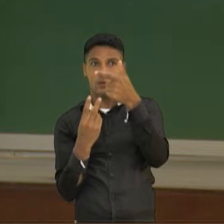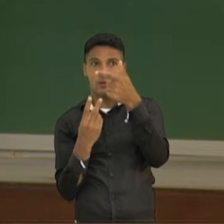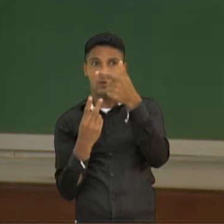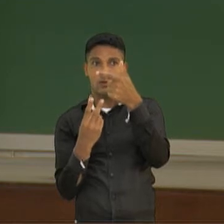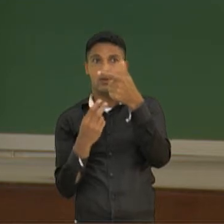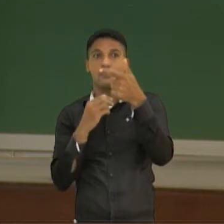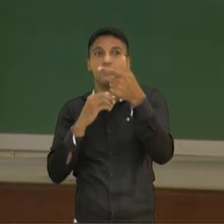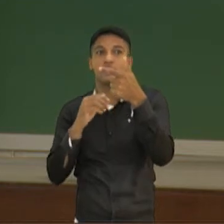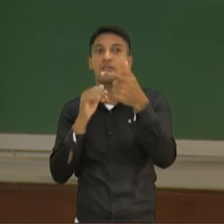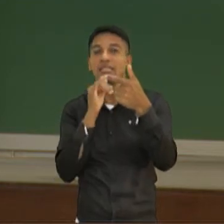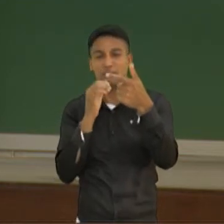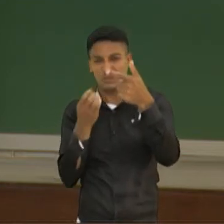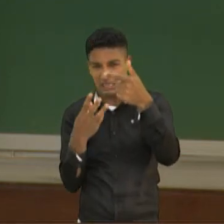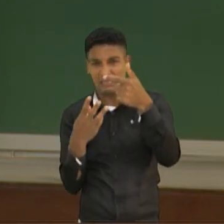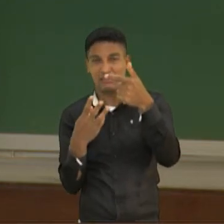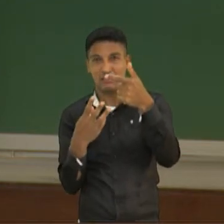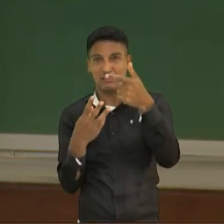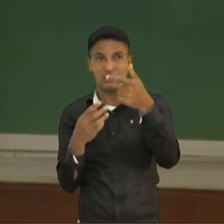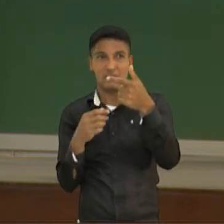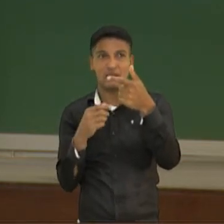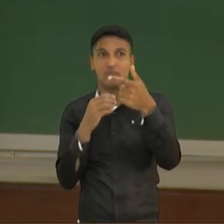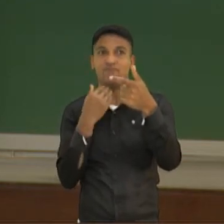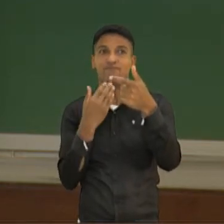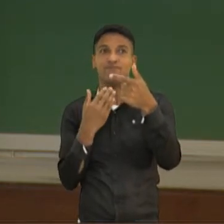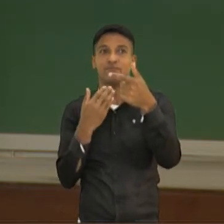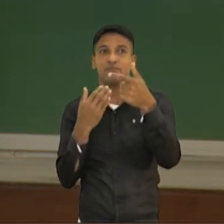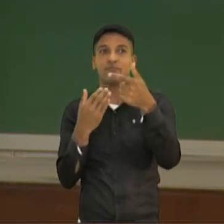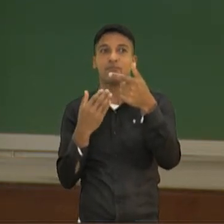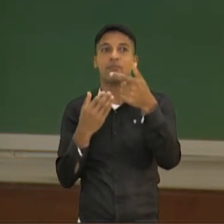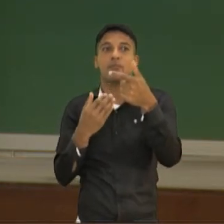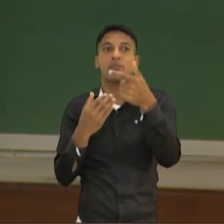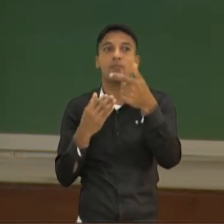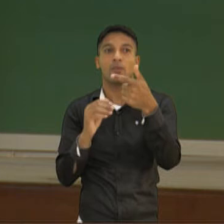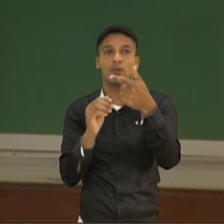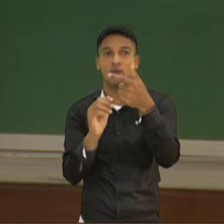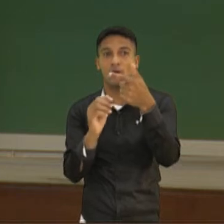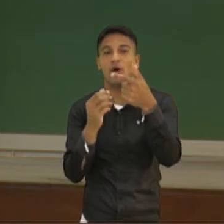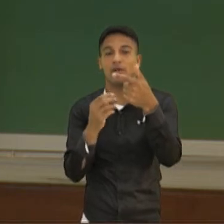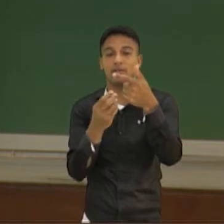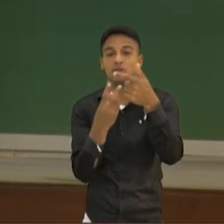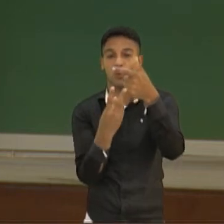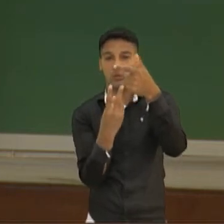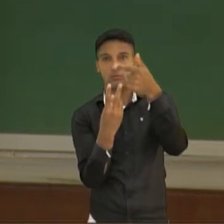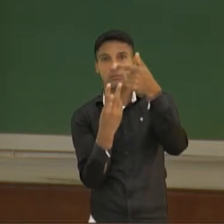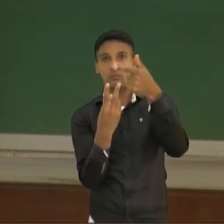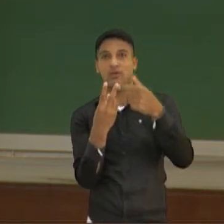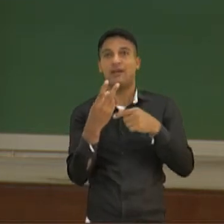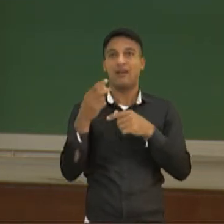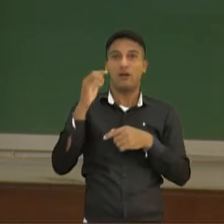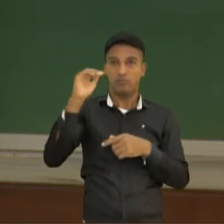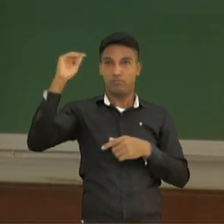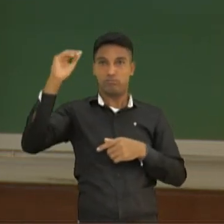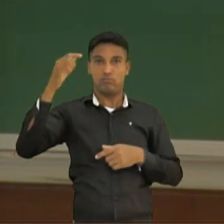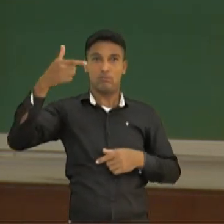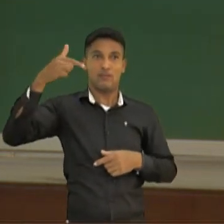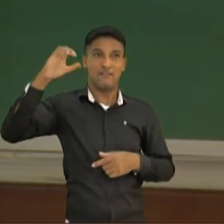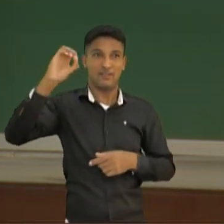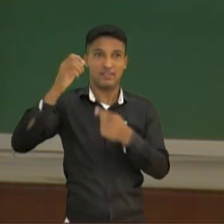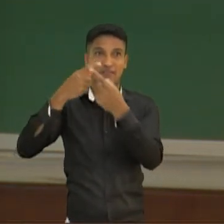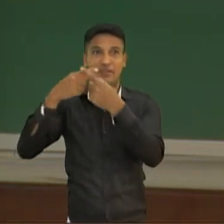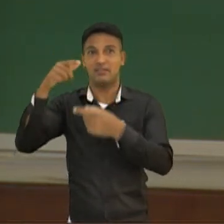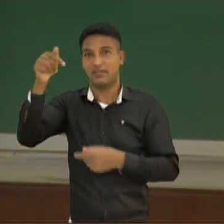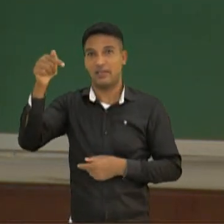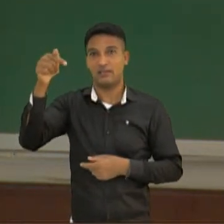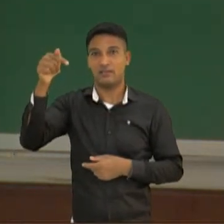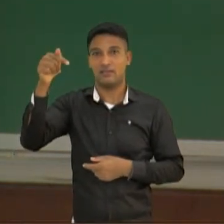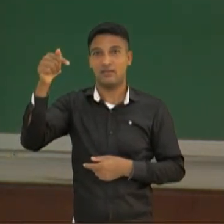lembra a multiplicação por 10, por 100, por 1000? O que eu faço? 20 vezes 7, eu posso fazer o 2 vezes 7 e só acrescentar um